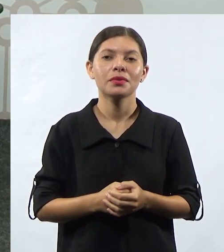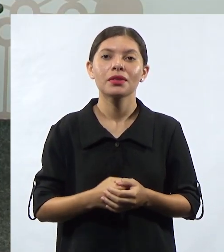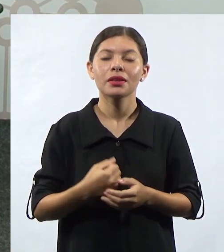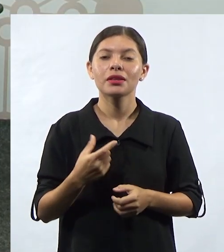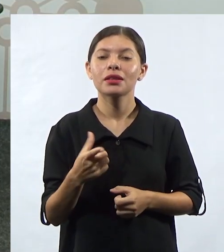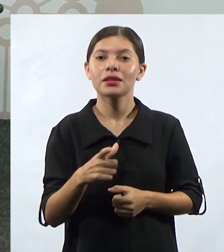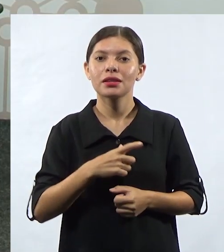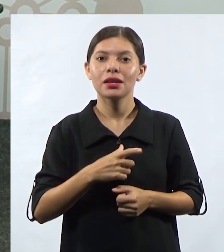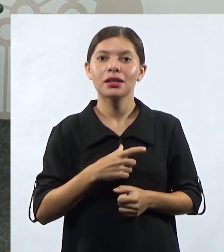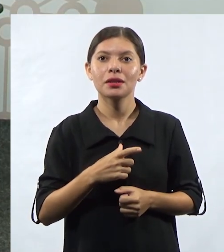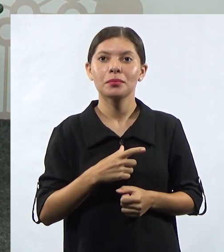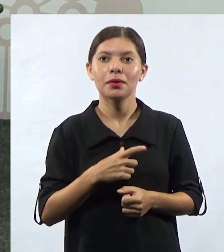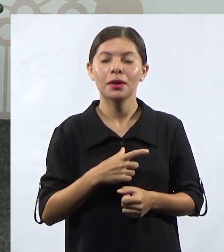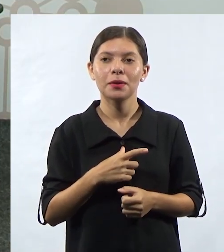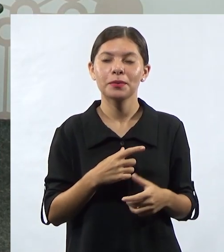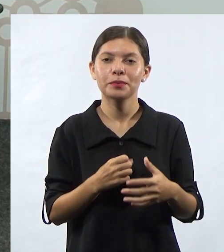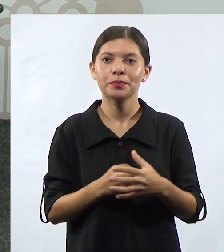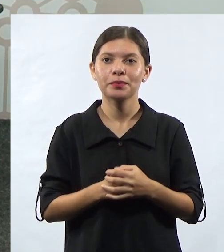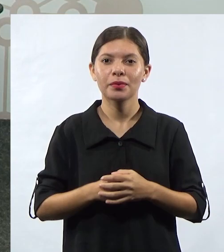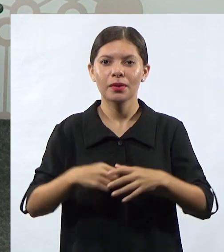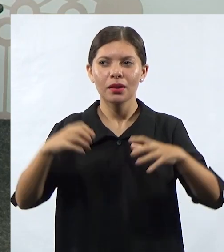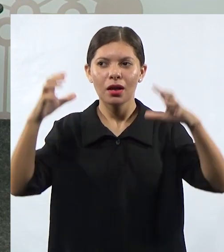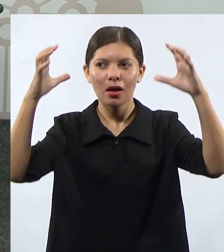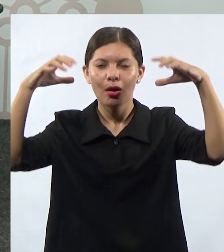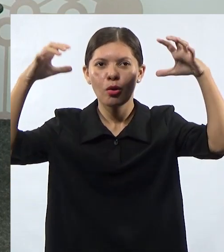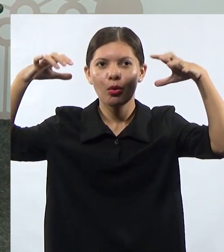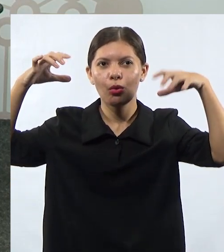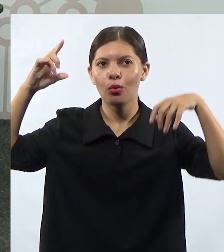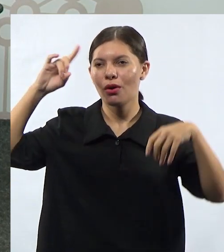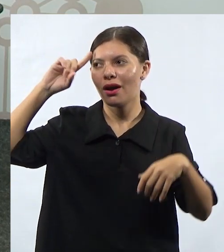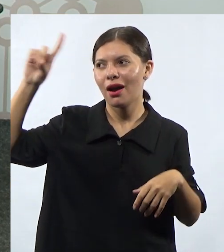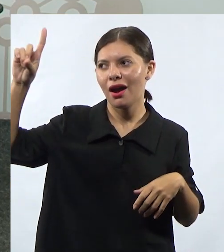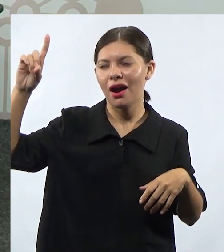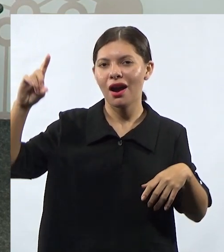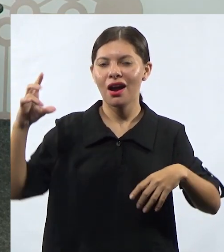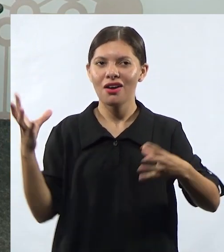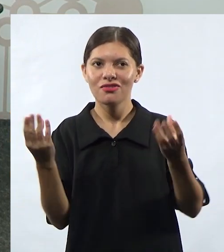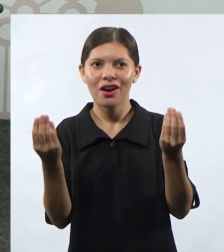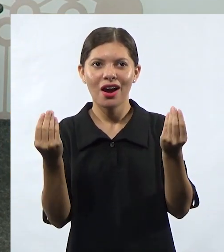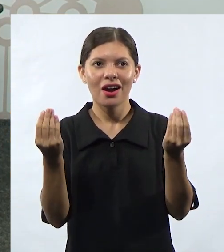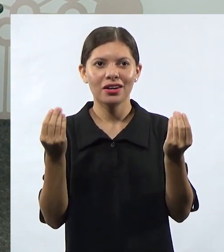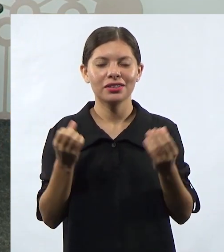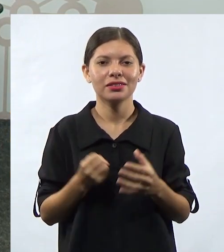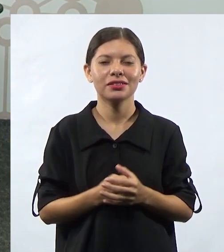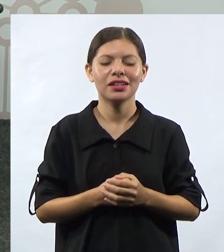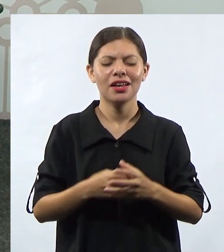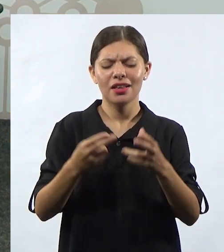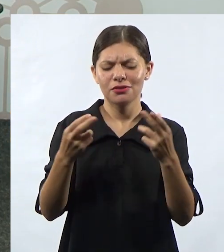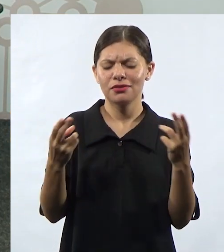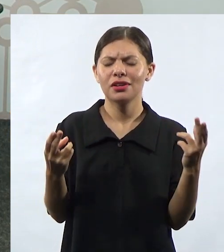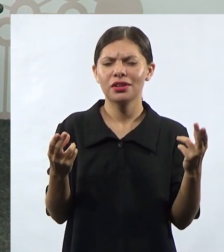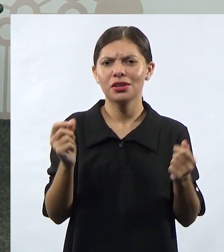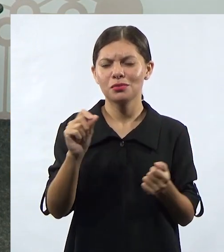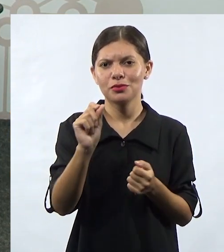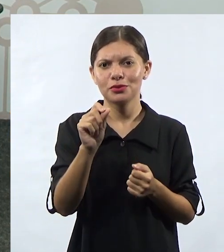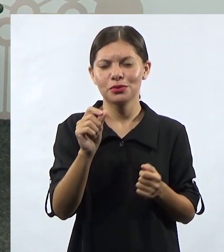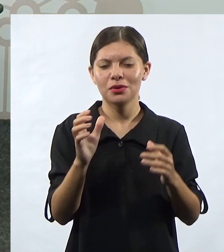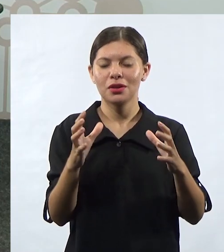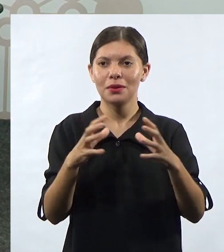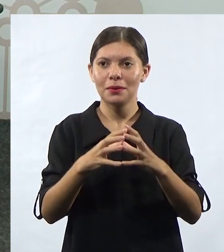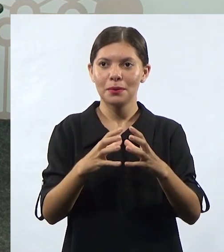a questão do brainstorms também, professora, que é aquela chuva de ideias. Tem alguma diferença do